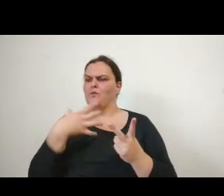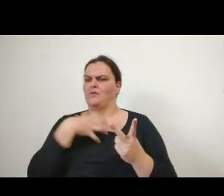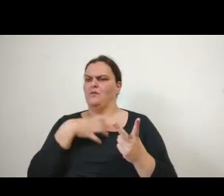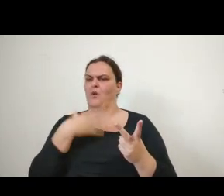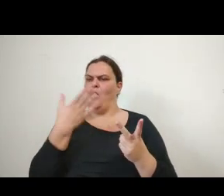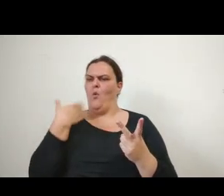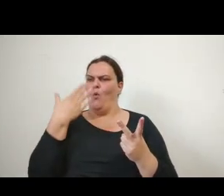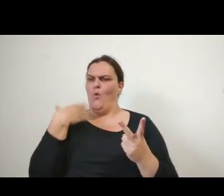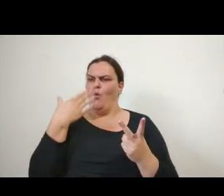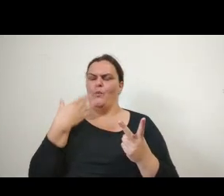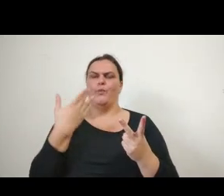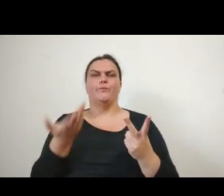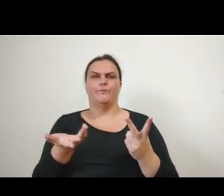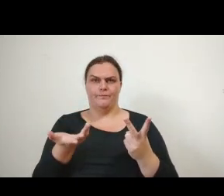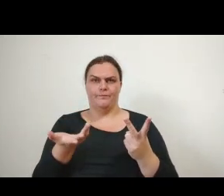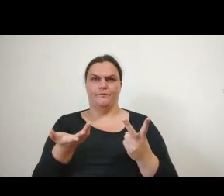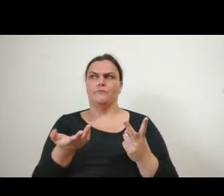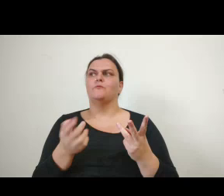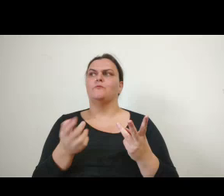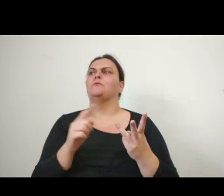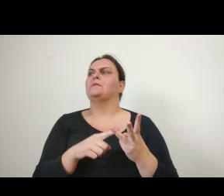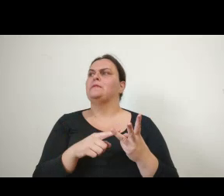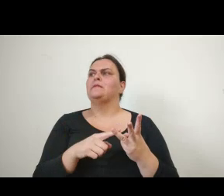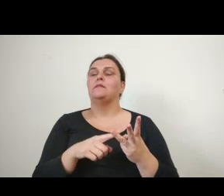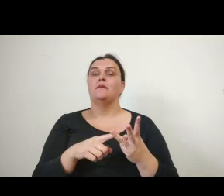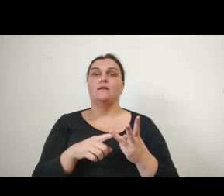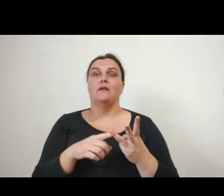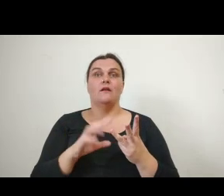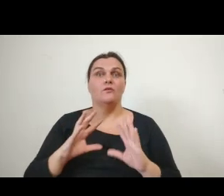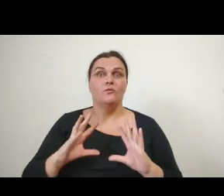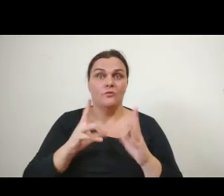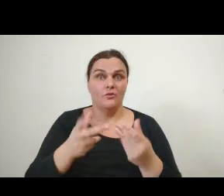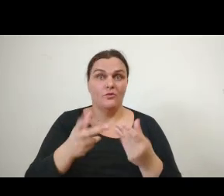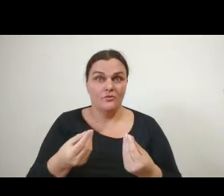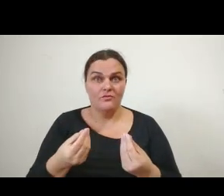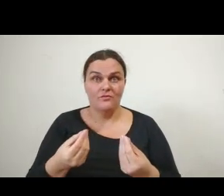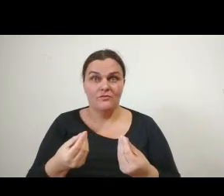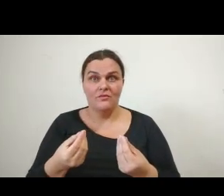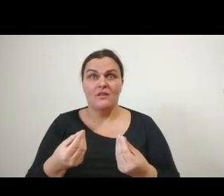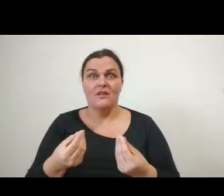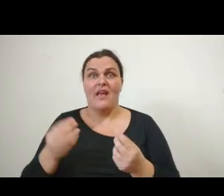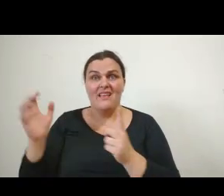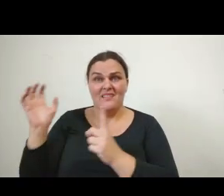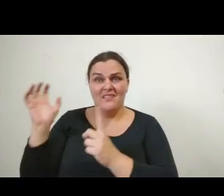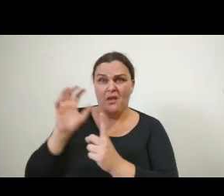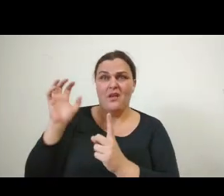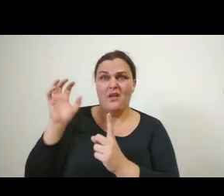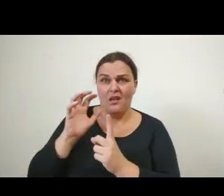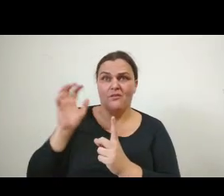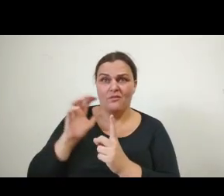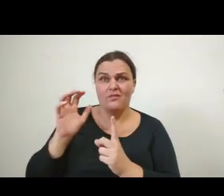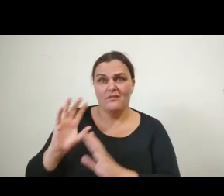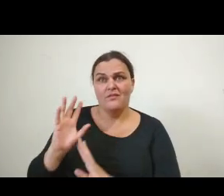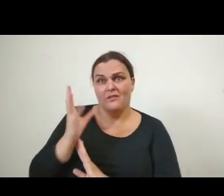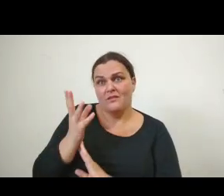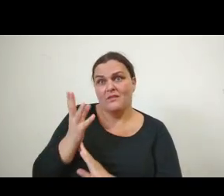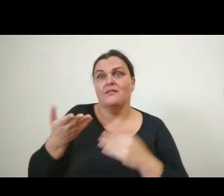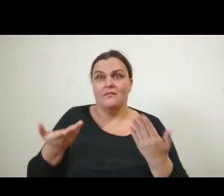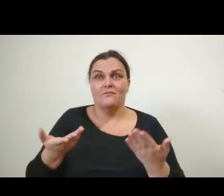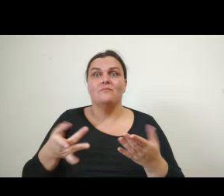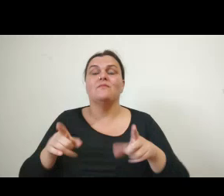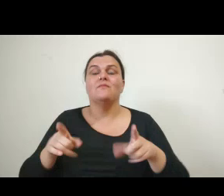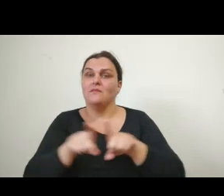Nesse slide eu cito alguns dos vários impactos das mudanças climáticas na agricultura, então na